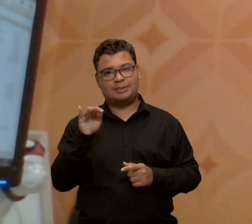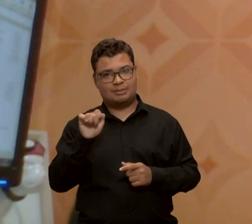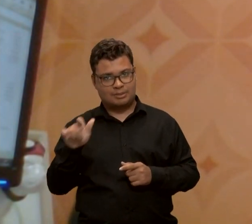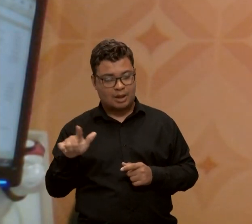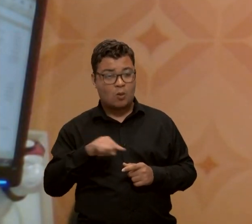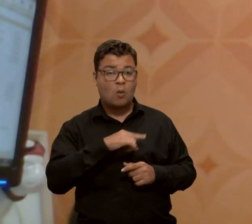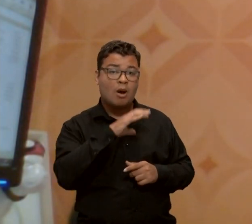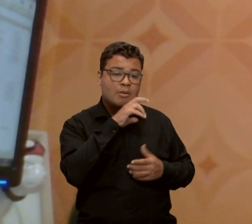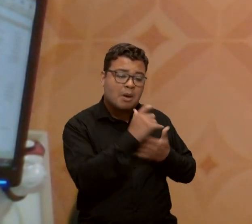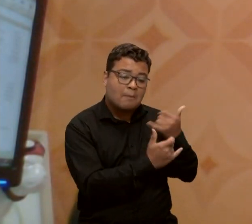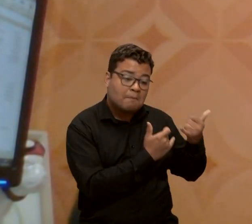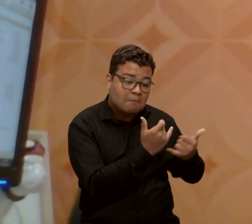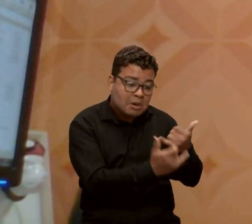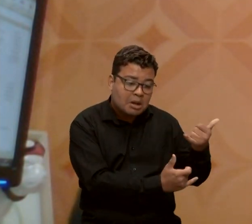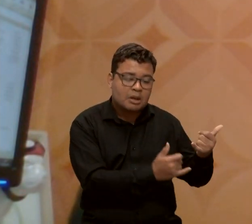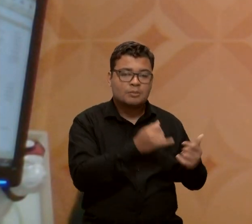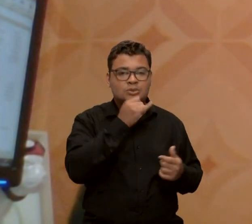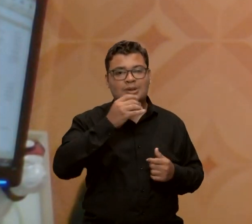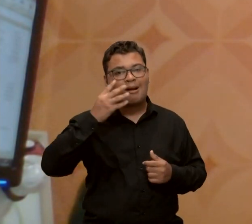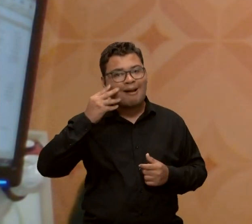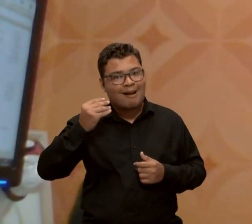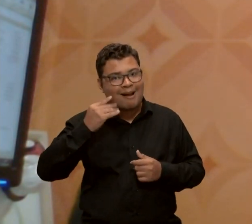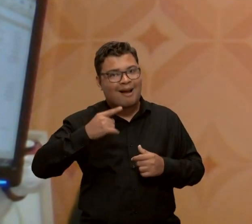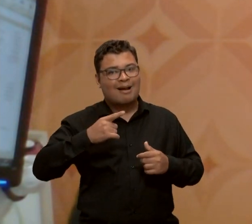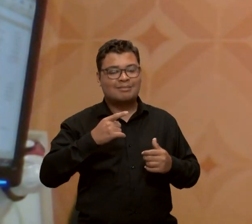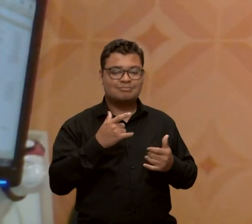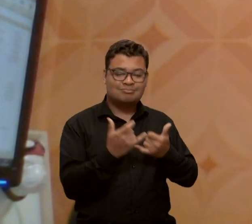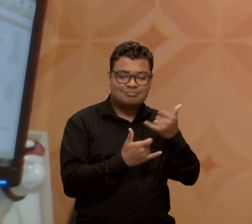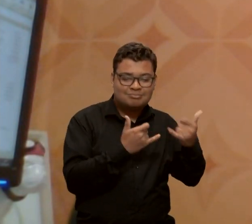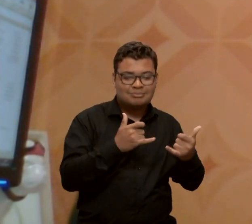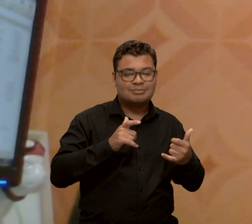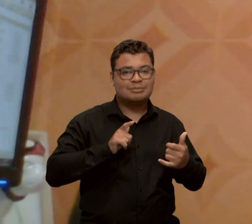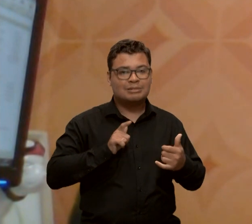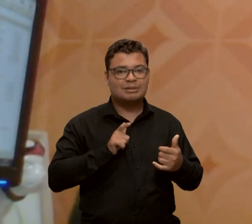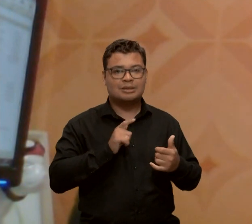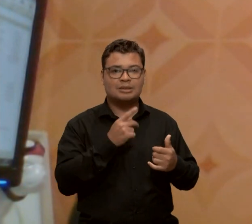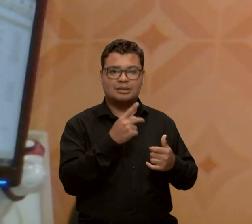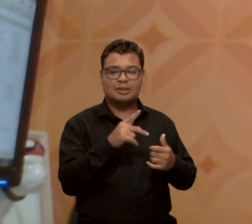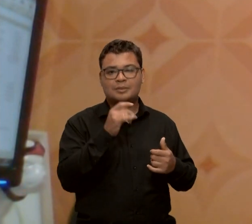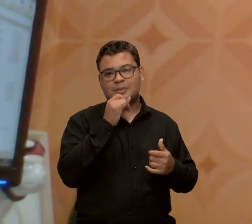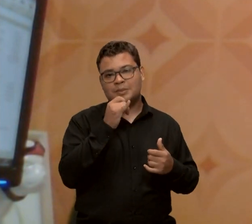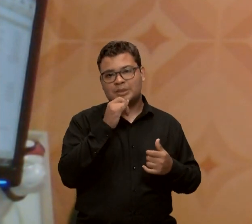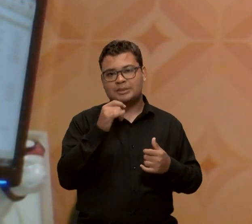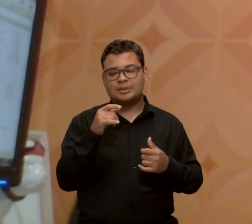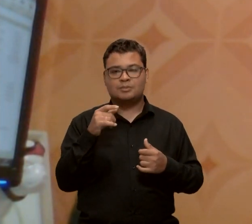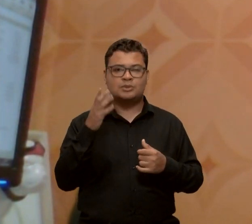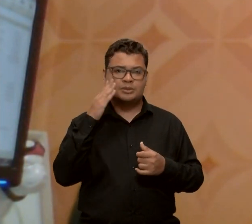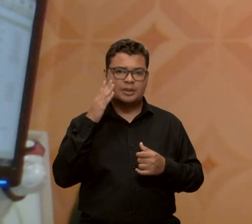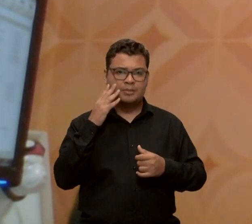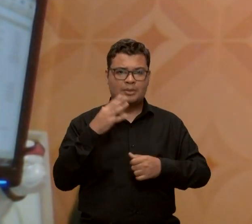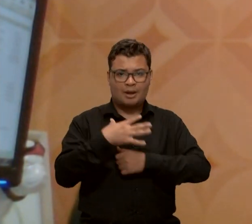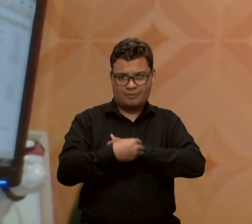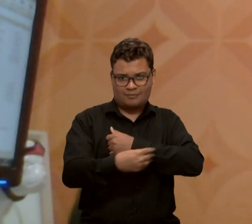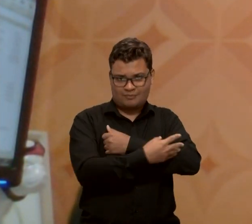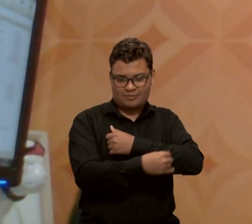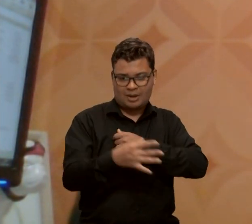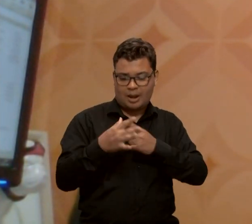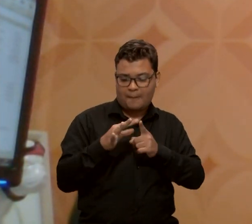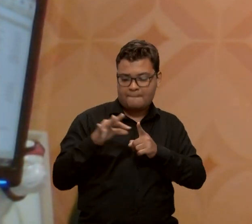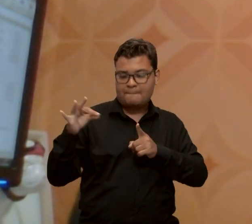por exemplo, se é um gato, você desviar a atenção dele com brincadeiras de pena, brincar de jogar